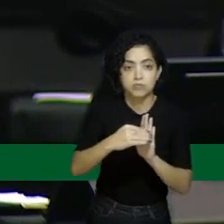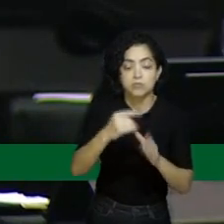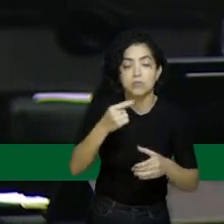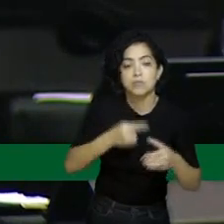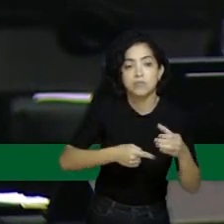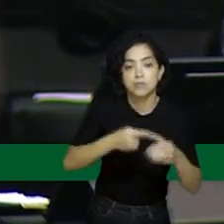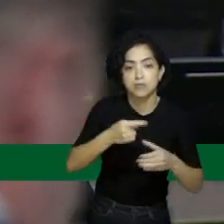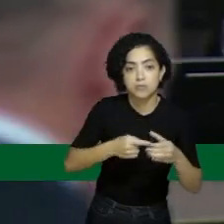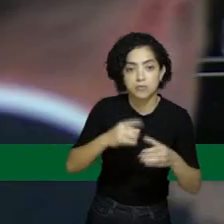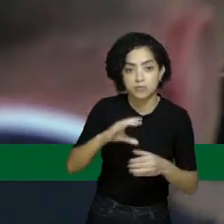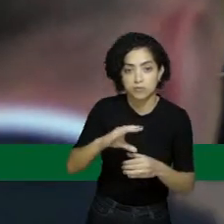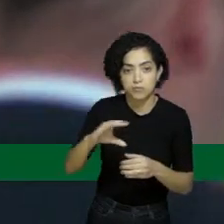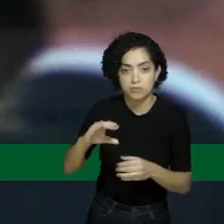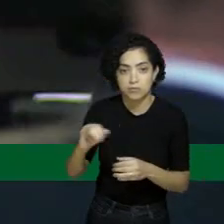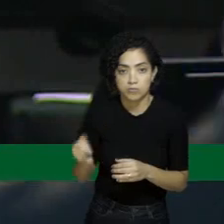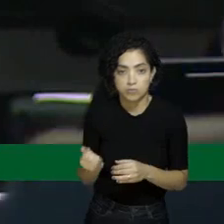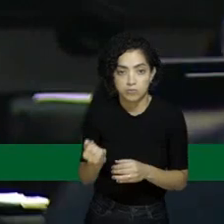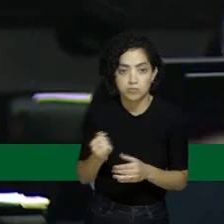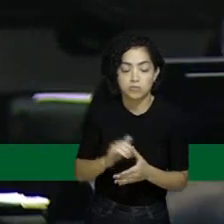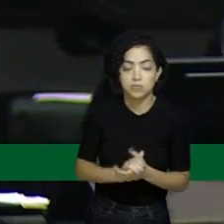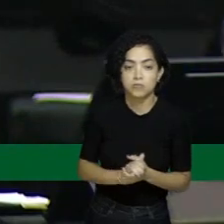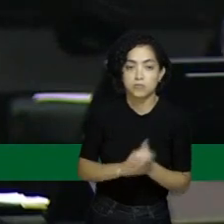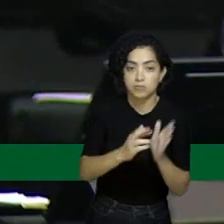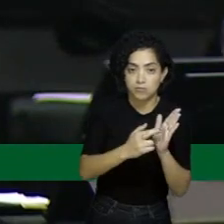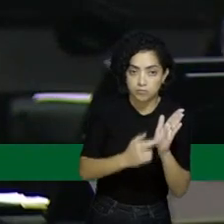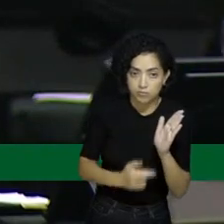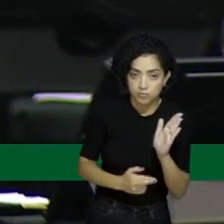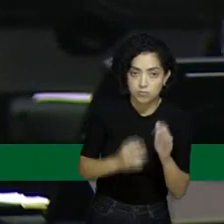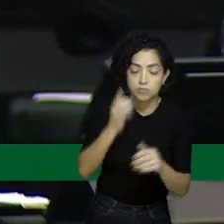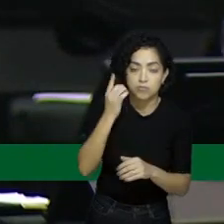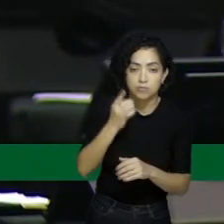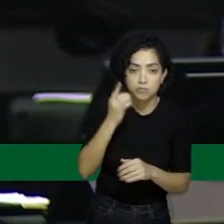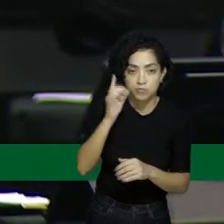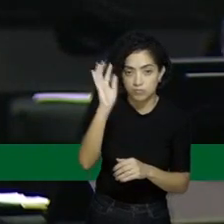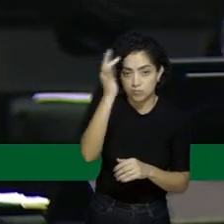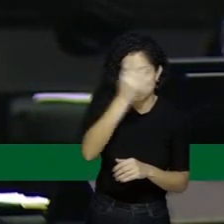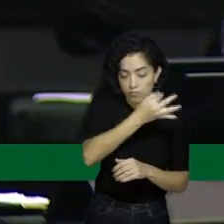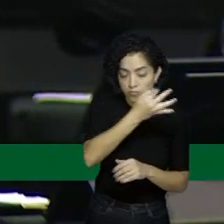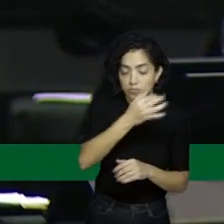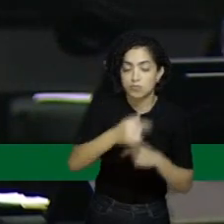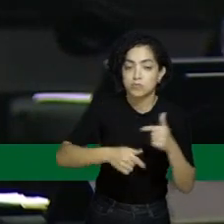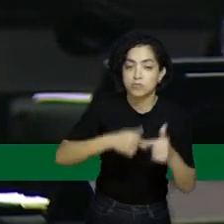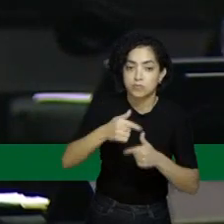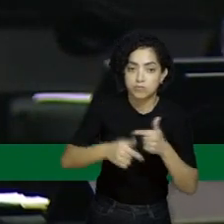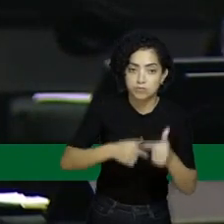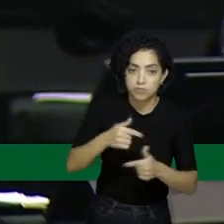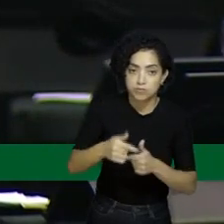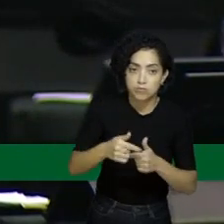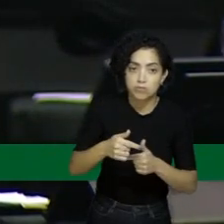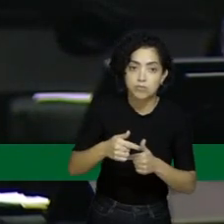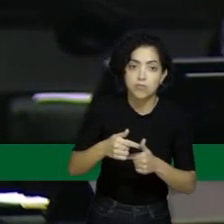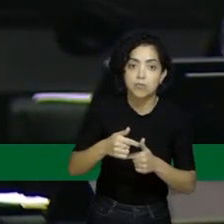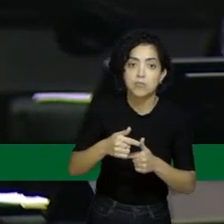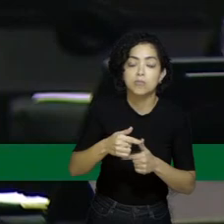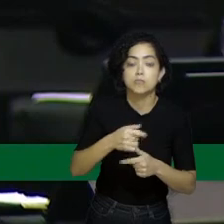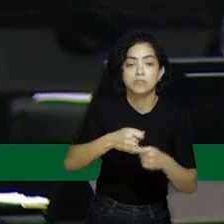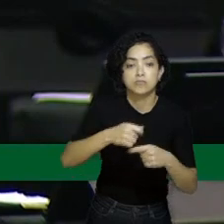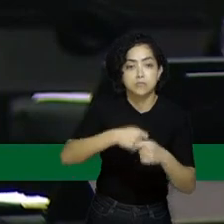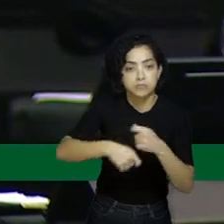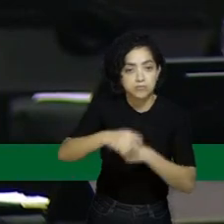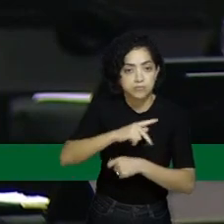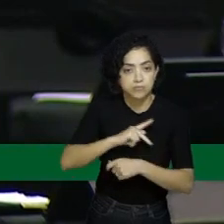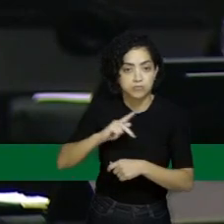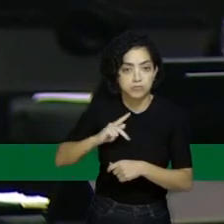comissões de Constituição e Justiça, relator deputado Fabiano da Luz, Comissão de Trabalho, Administração e Serviço Público, relatoria deputado Valnei Weber,